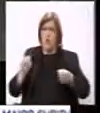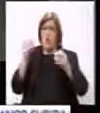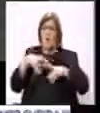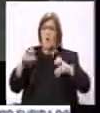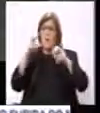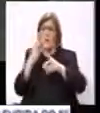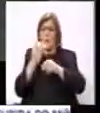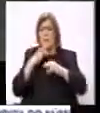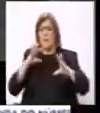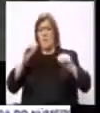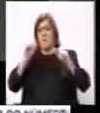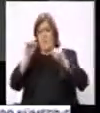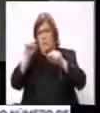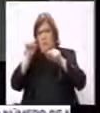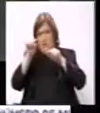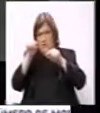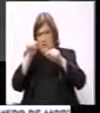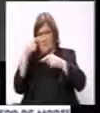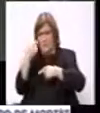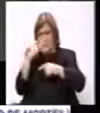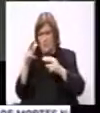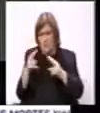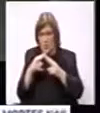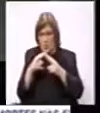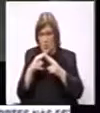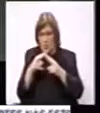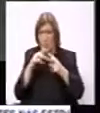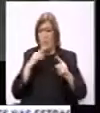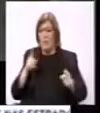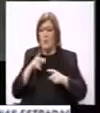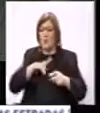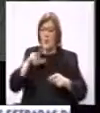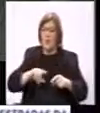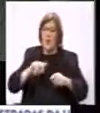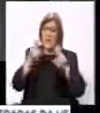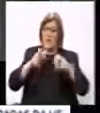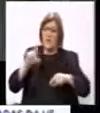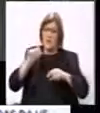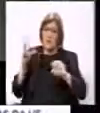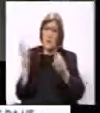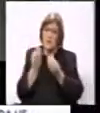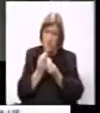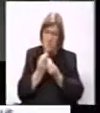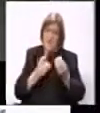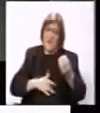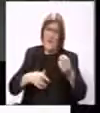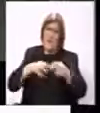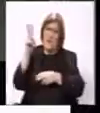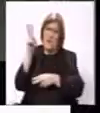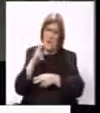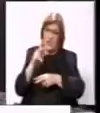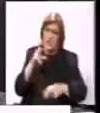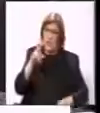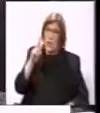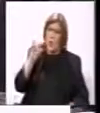exatamente para falarmos sobre estes este encontro da música nacional e internacional que temos connosco o director artístico do